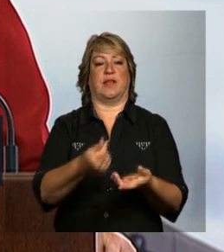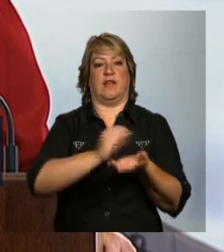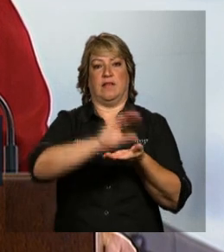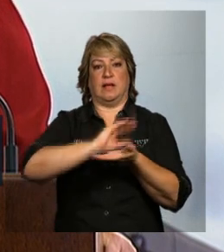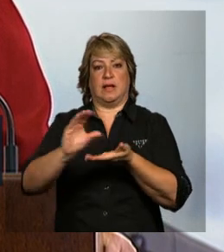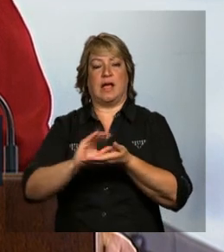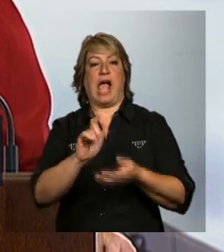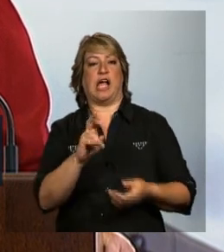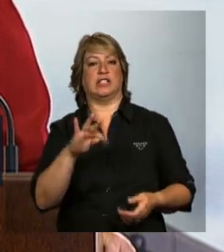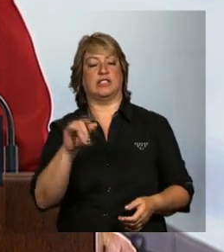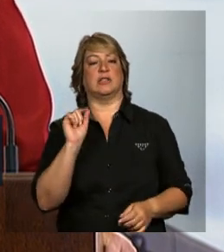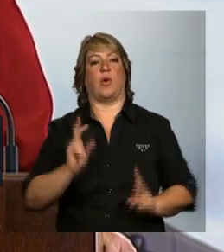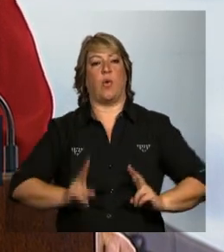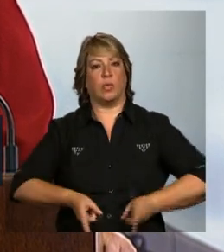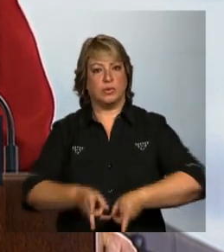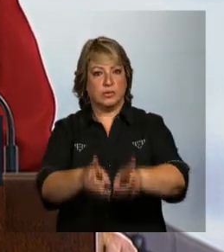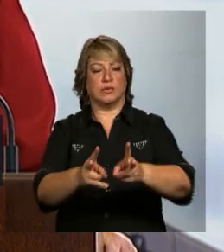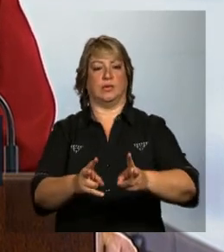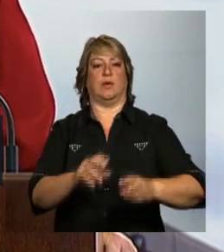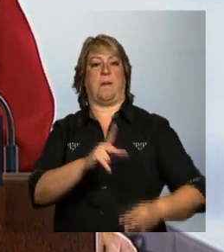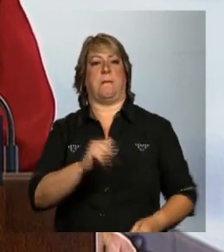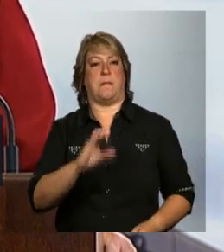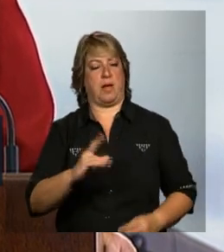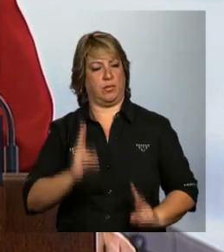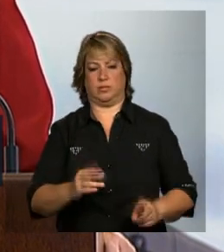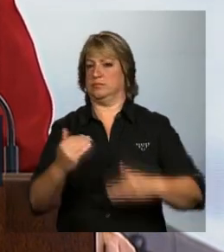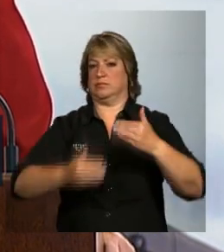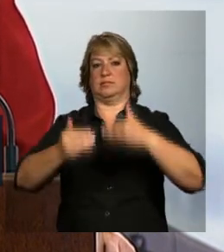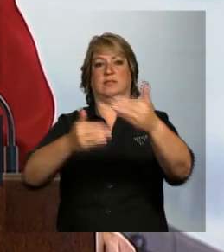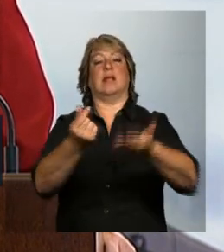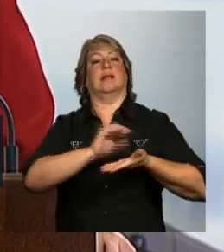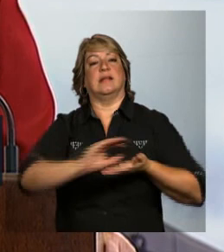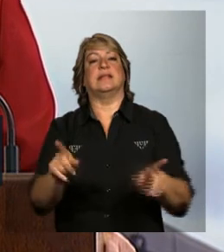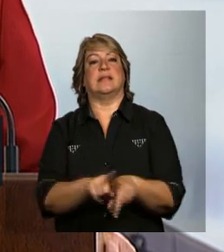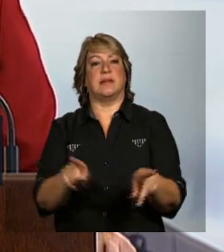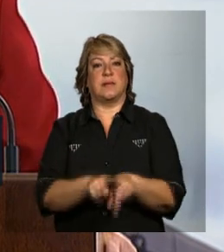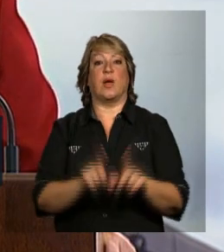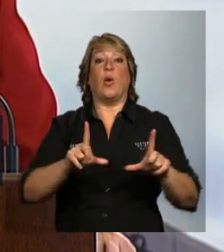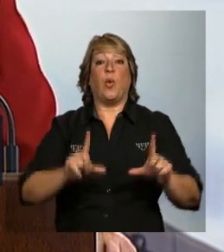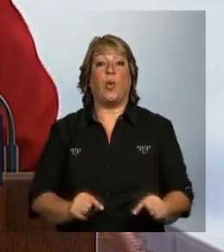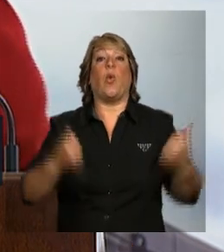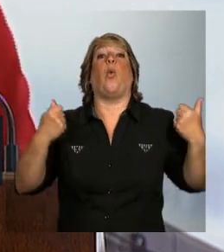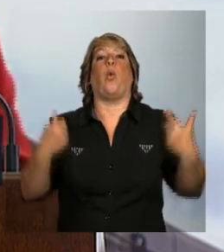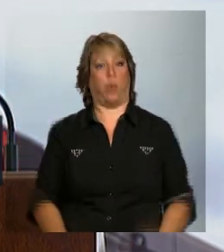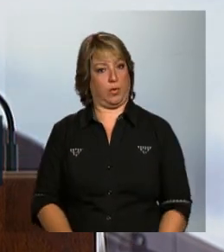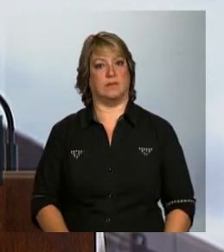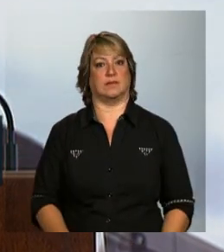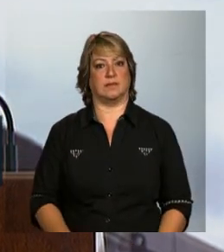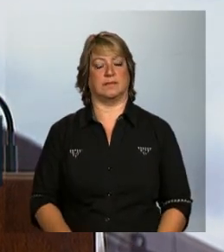para garantir a continuidade aceleração do crescimento que investimento para reduzir custos